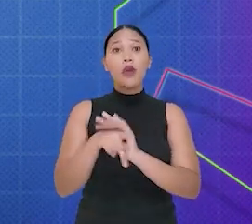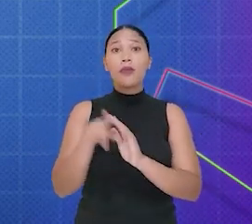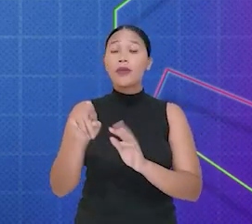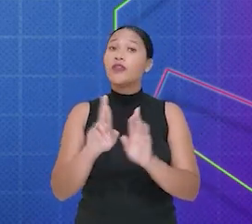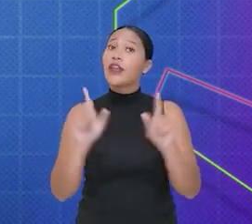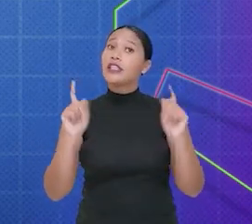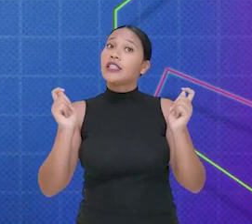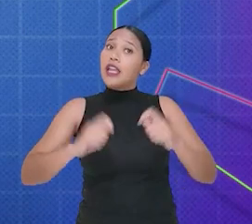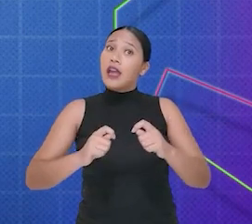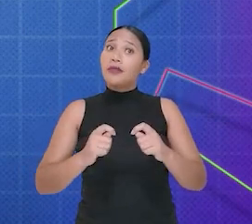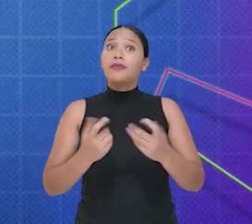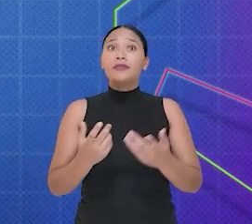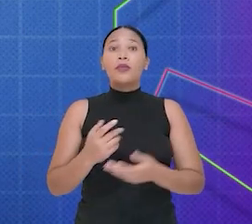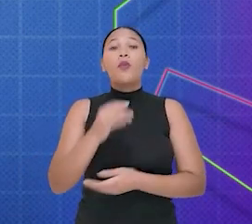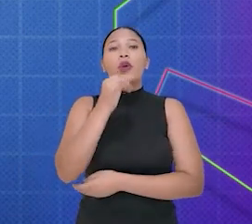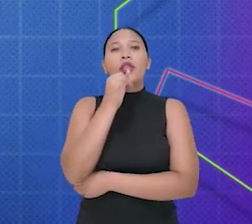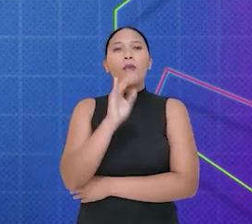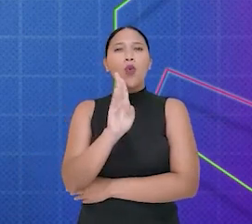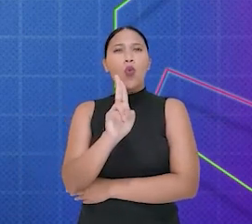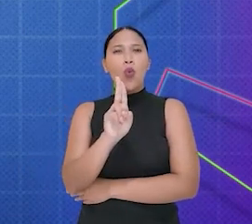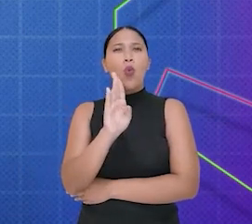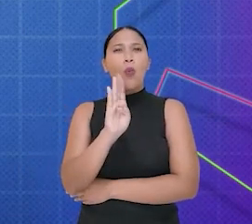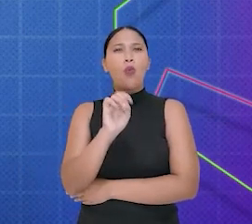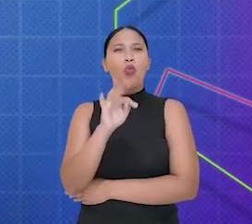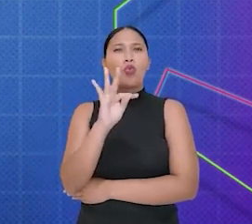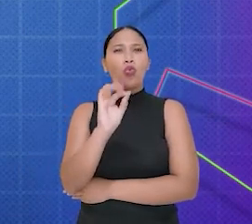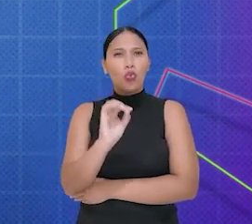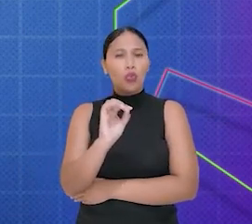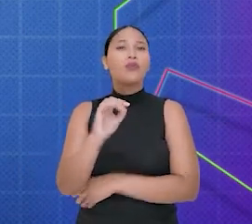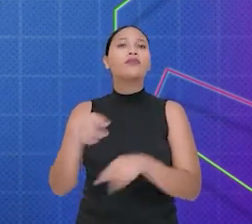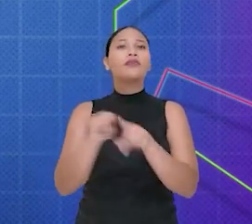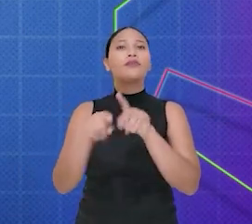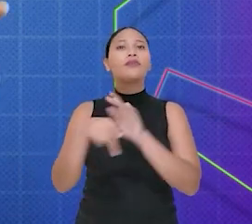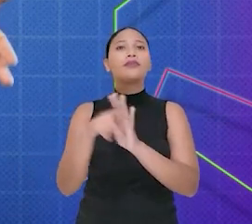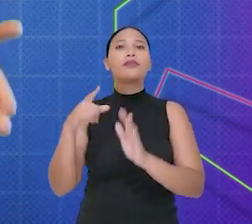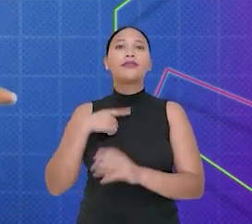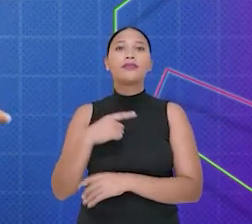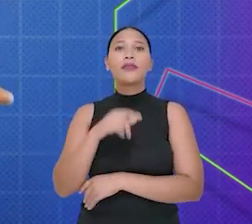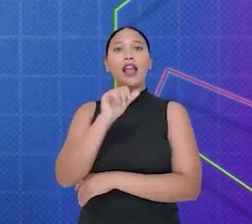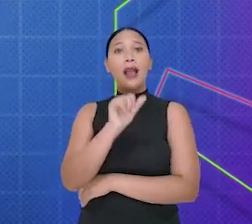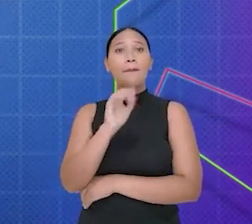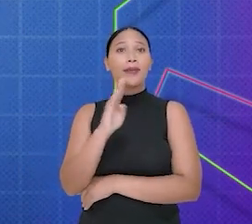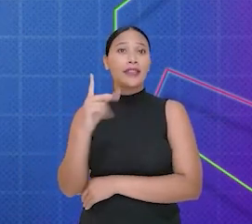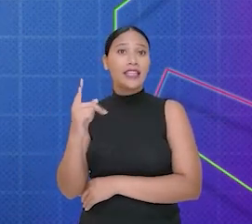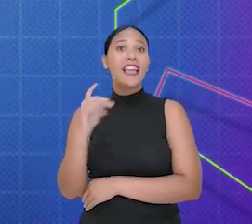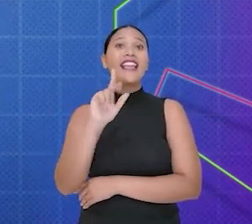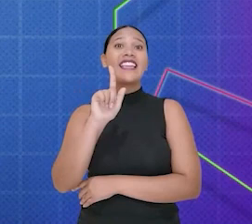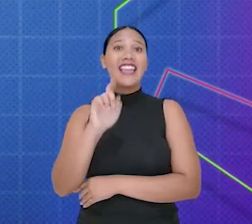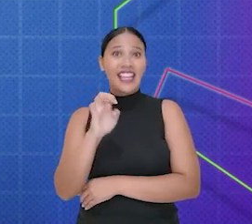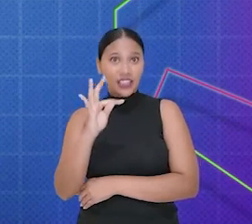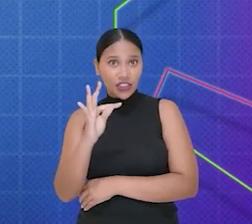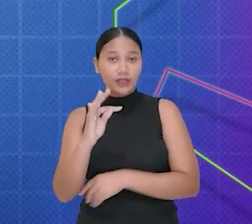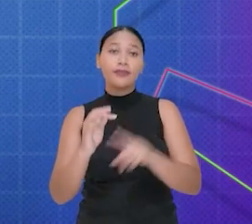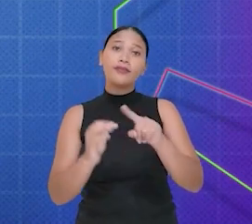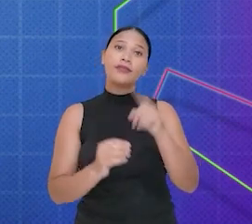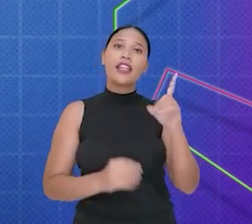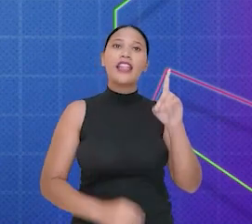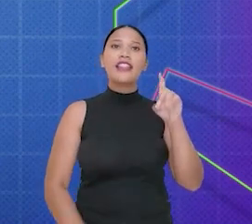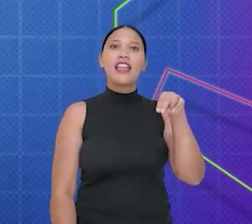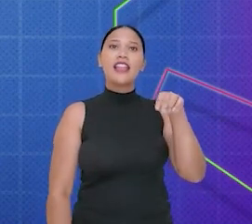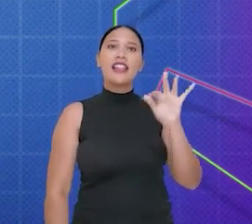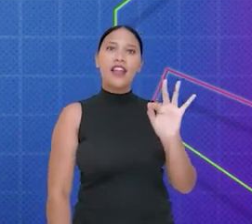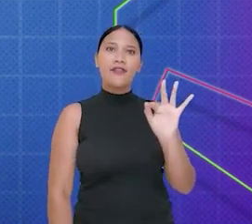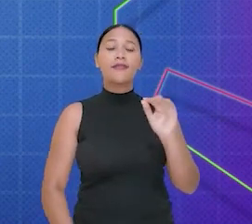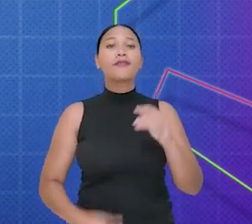gerenciador de pacotes pode ser diferente. No Ubuntu, por exemplo, o gerenciador de pacotes é apt-get, enquanto o Fedora é